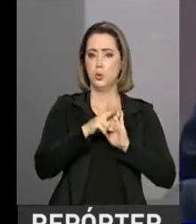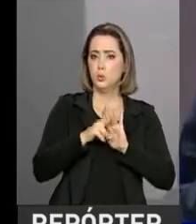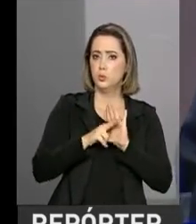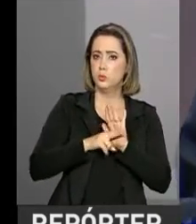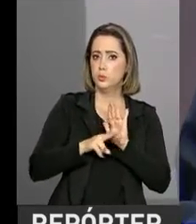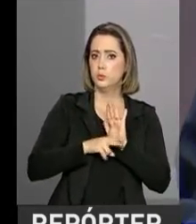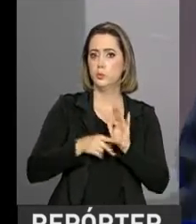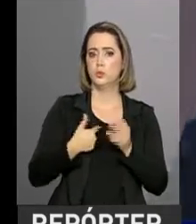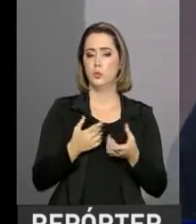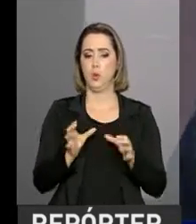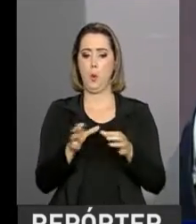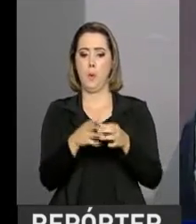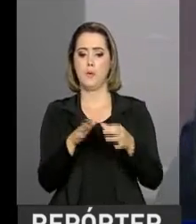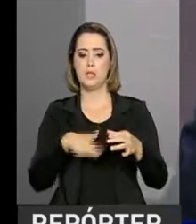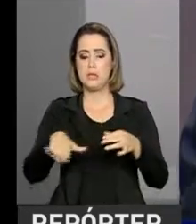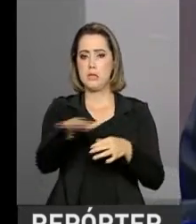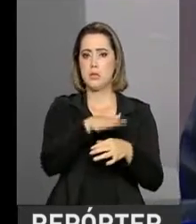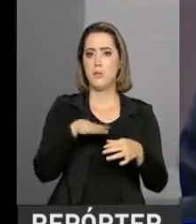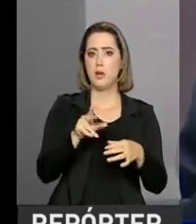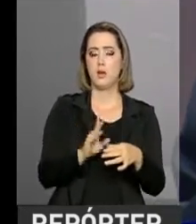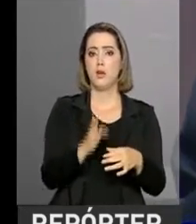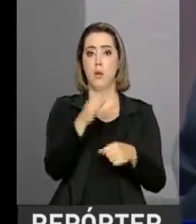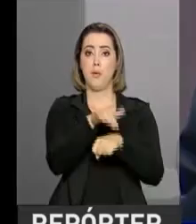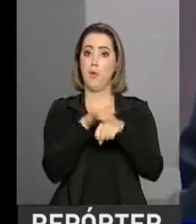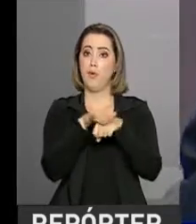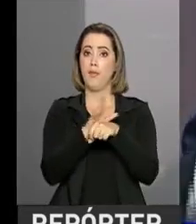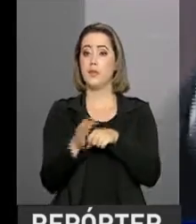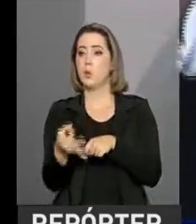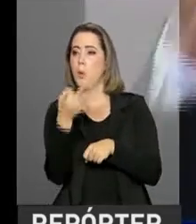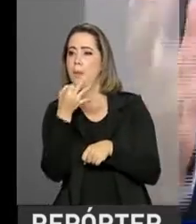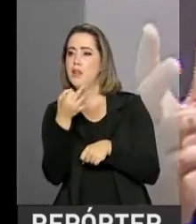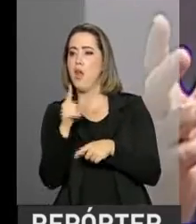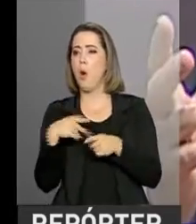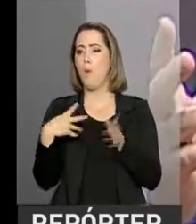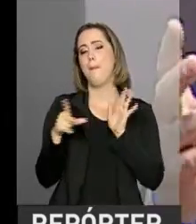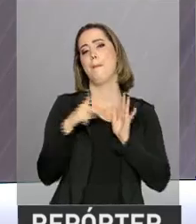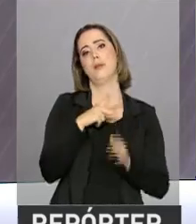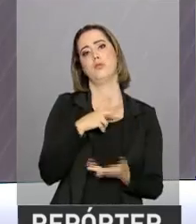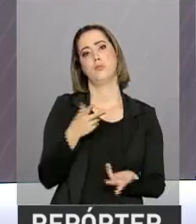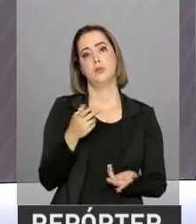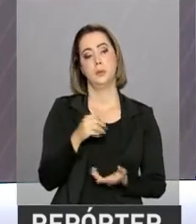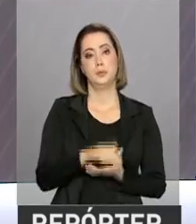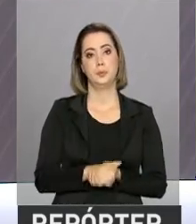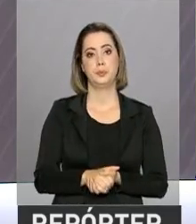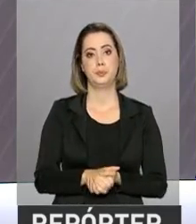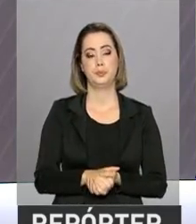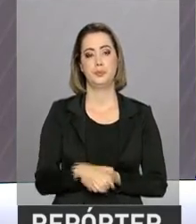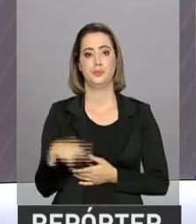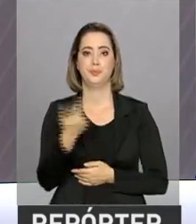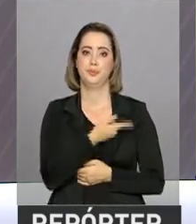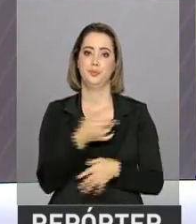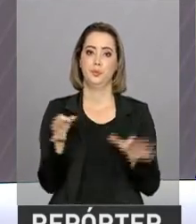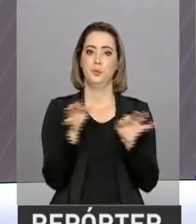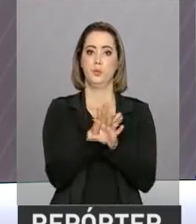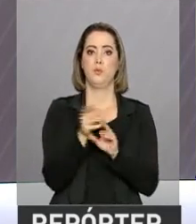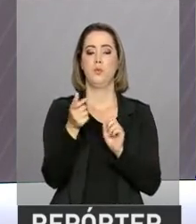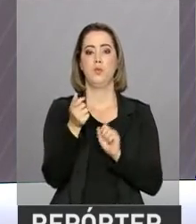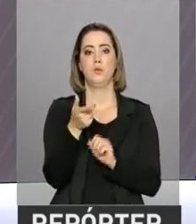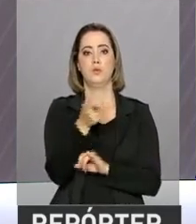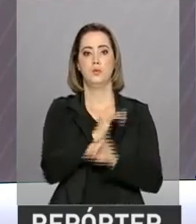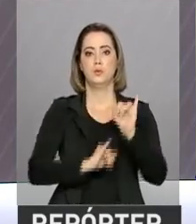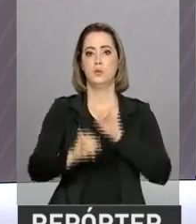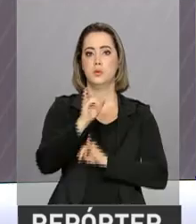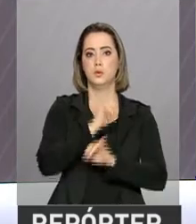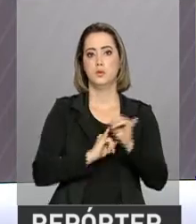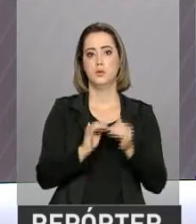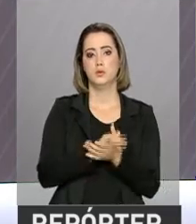conhece separar uma conversa do que eu acho que pode ser do que efetivamente é nós ficamos por aqui podemos voltar a